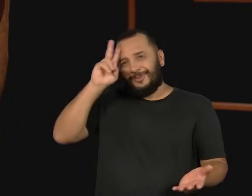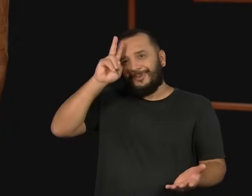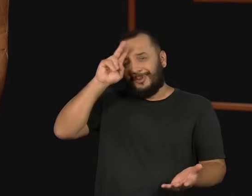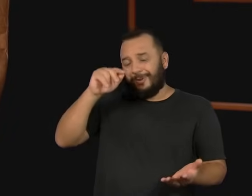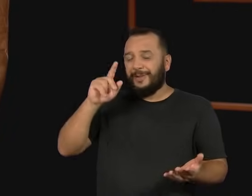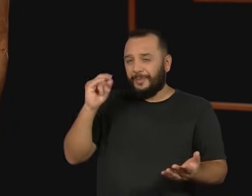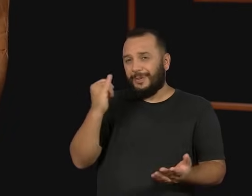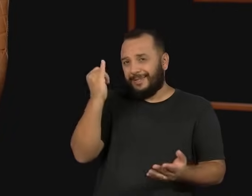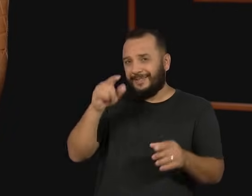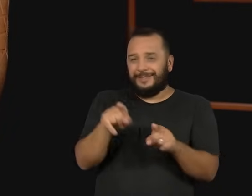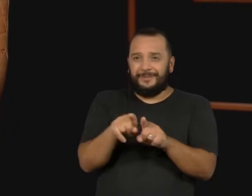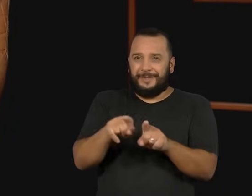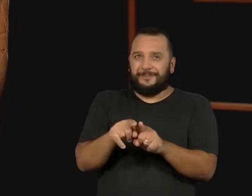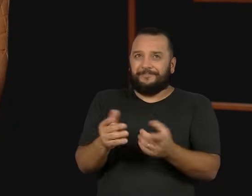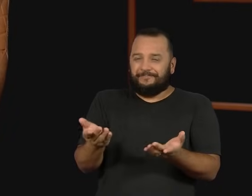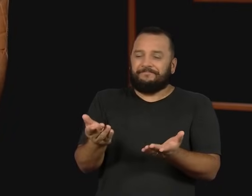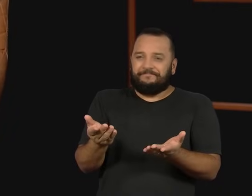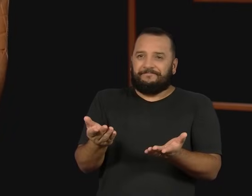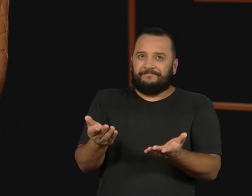ele também